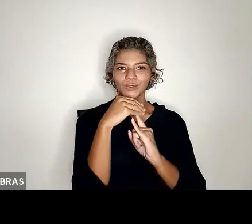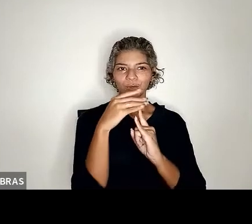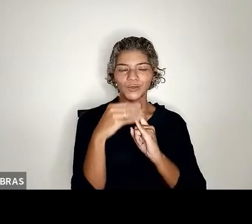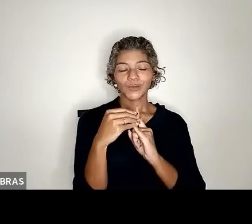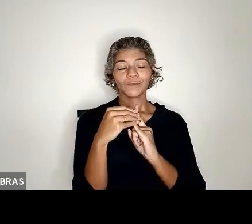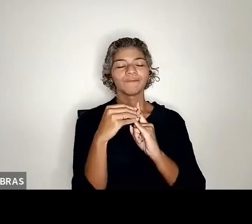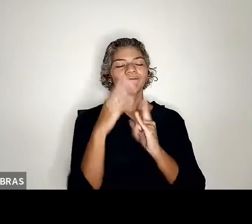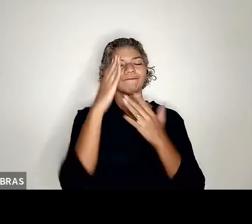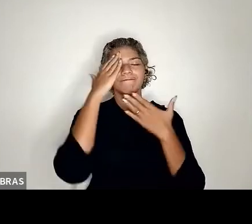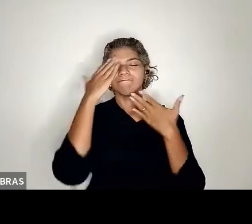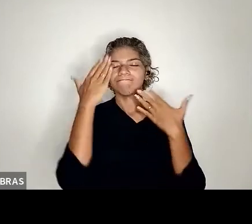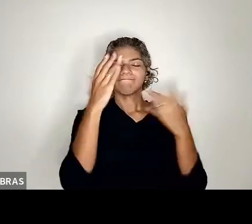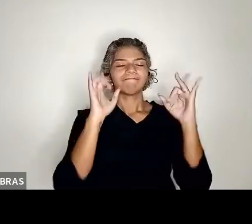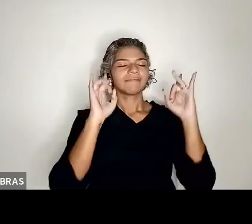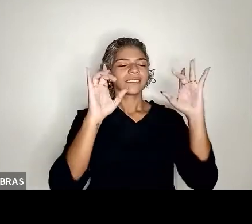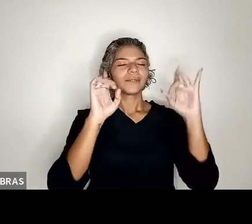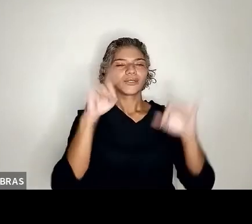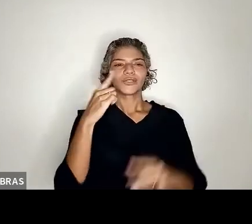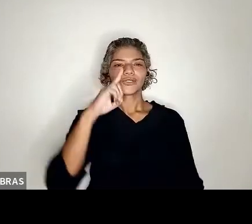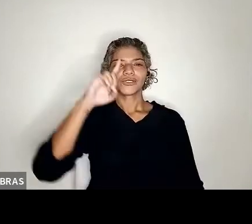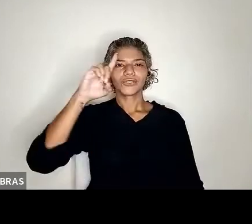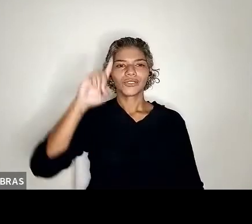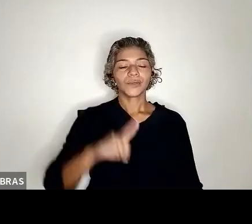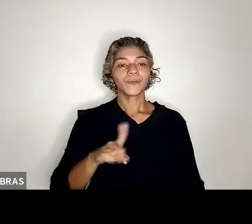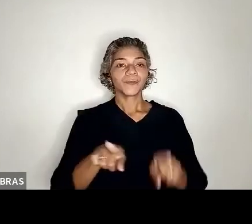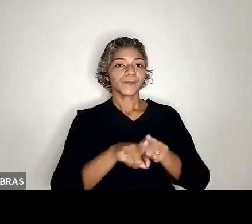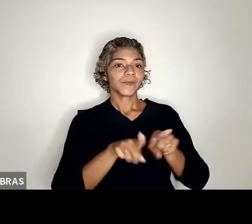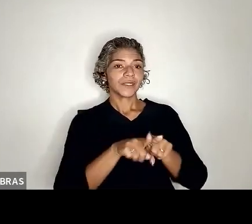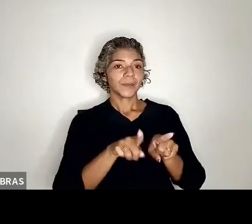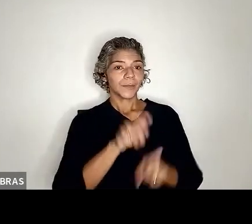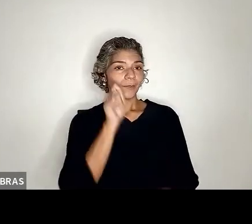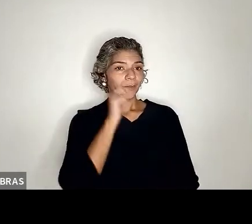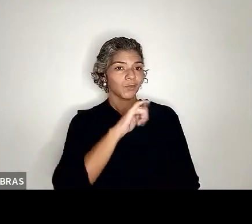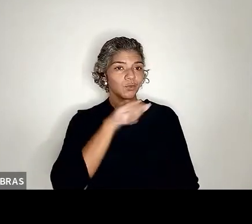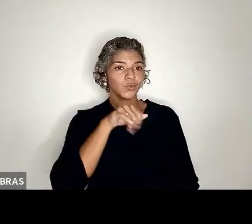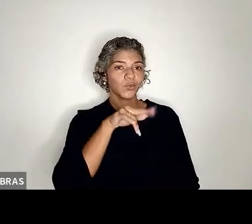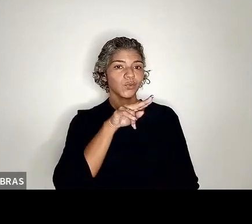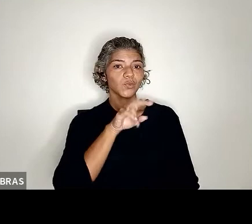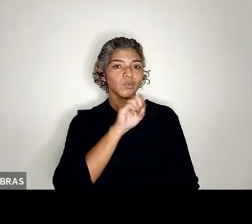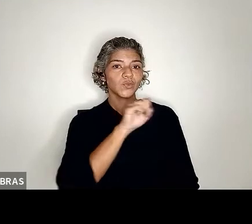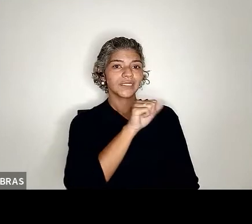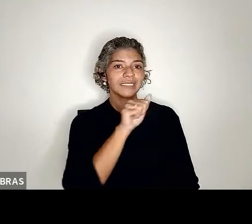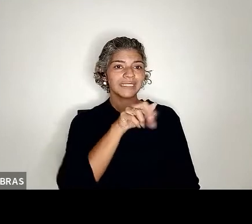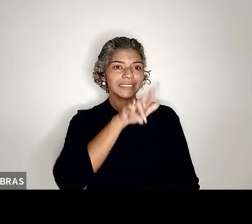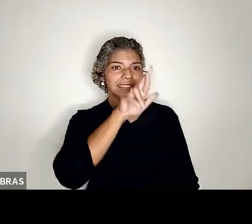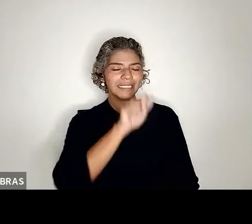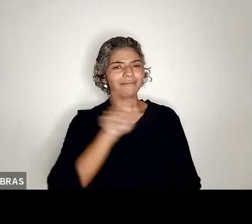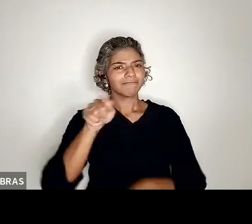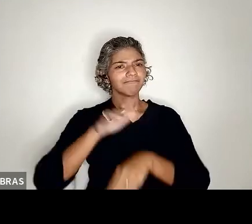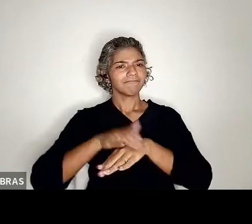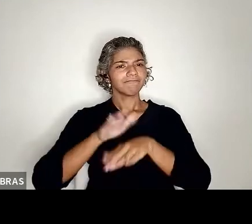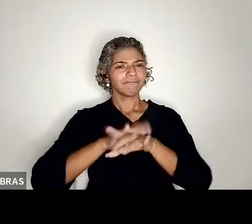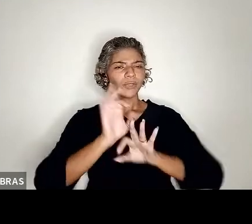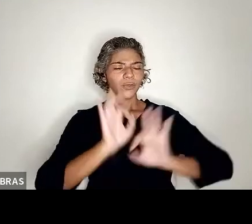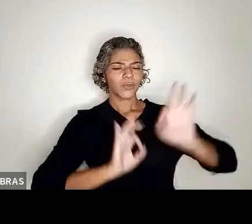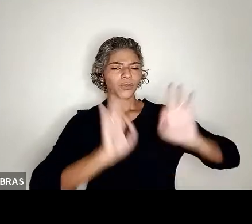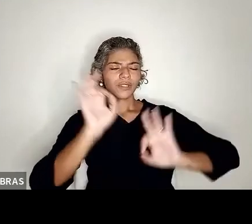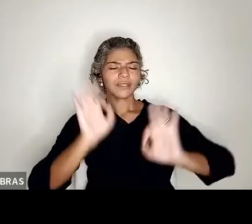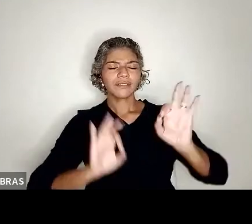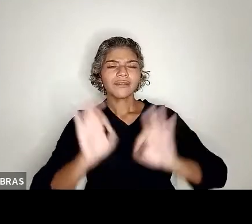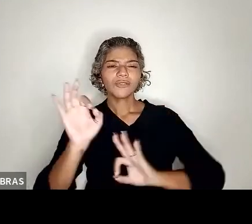da ENSP, a Jussara Ângelo, tá, que organizou com muito cuidado, interagindo com